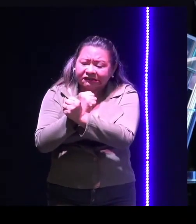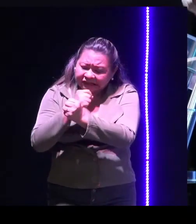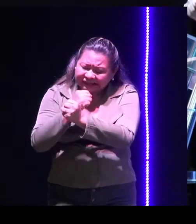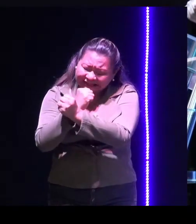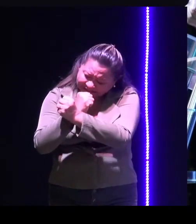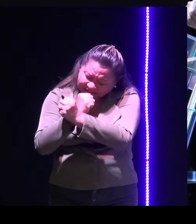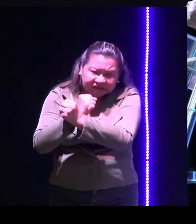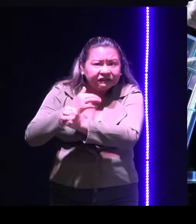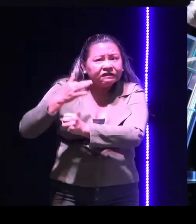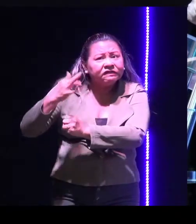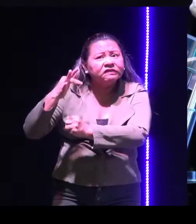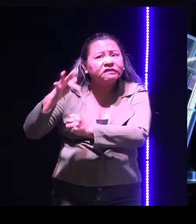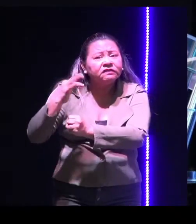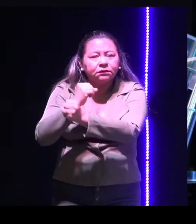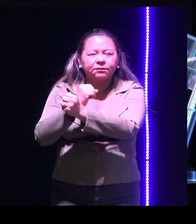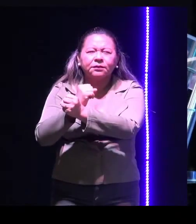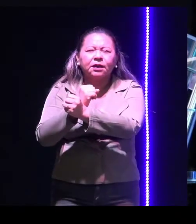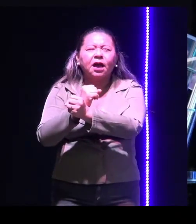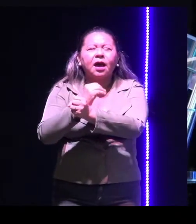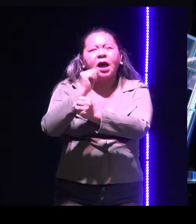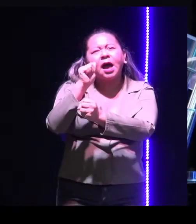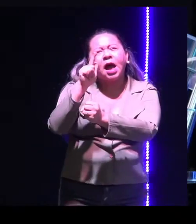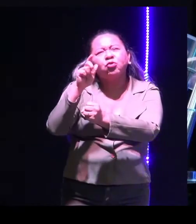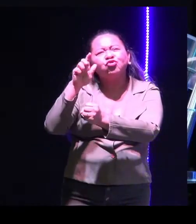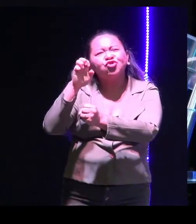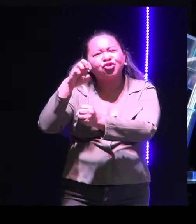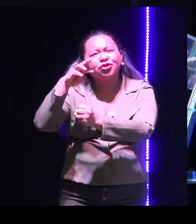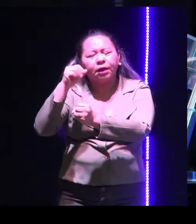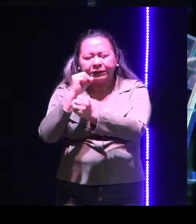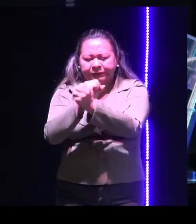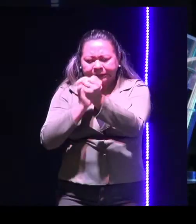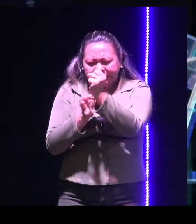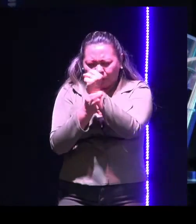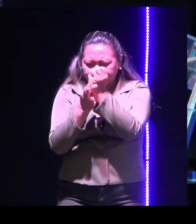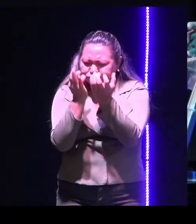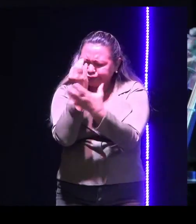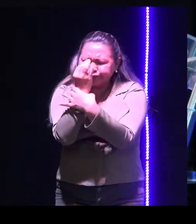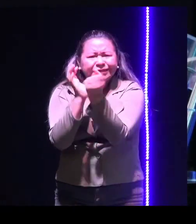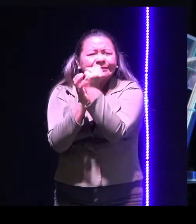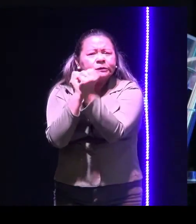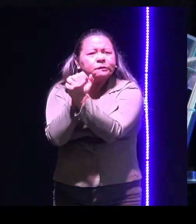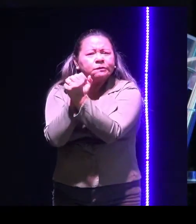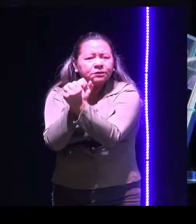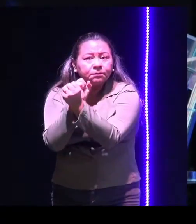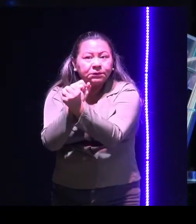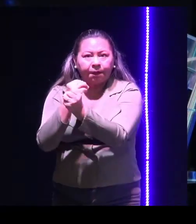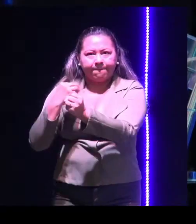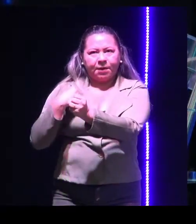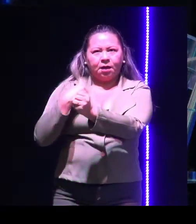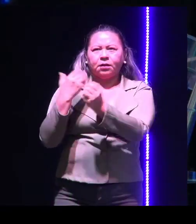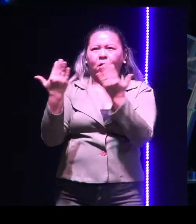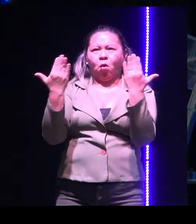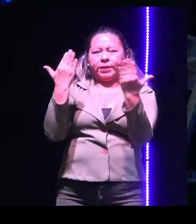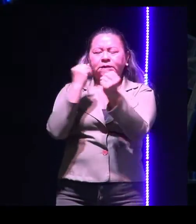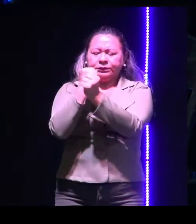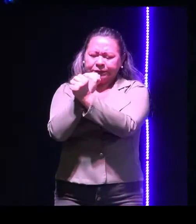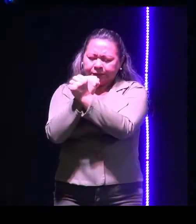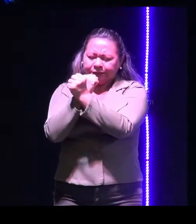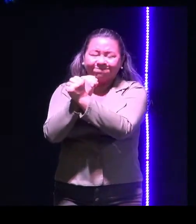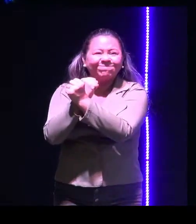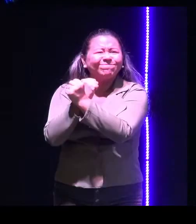nos machucam. Quanto mais você permanece nesse pecado, quanto mais eu permaneço aqui